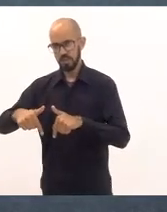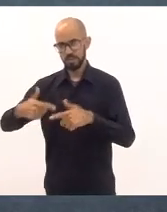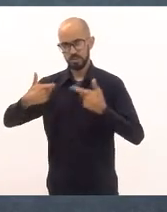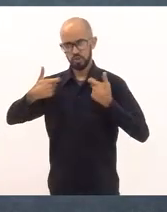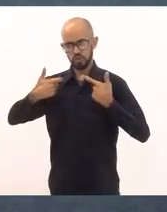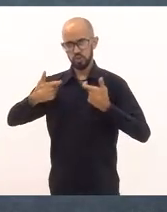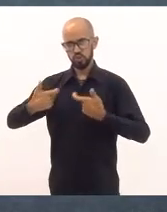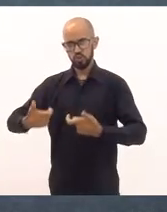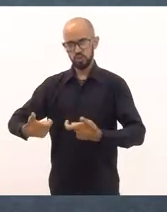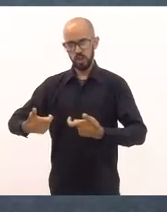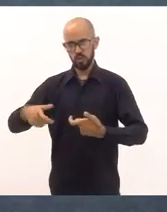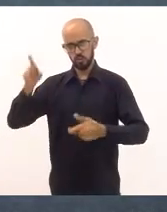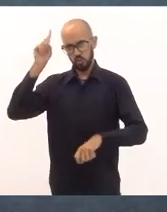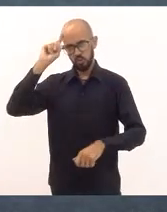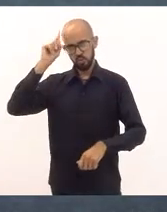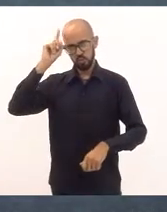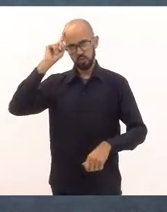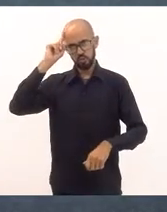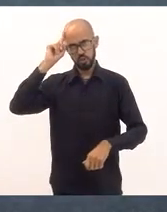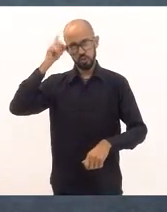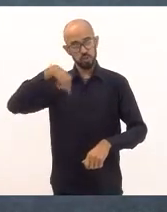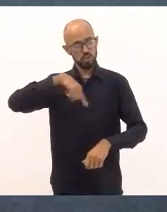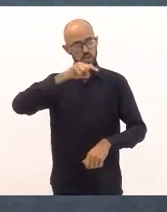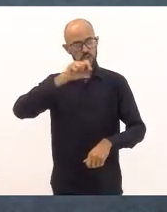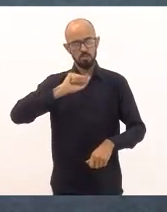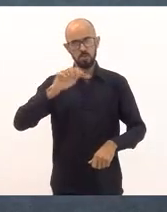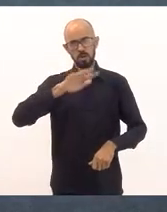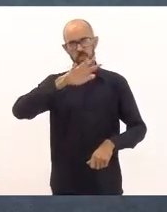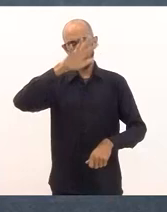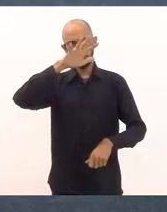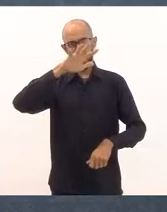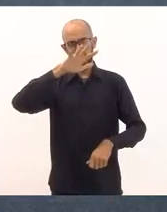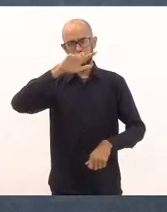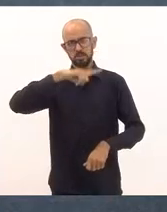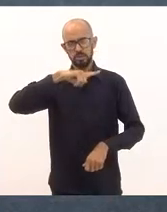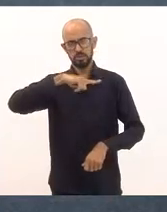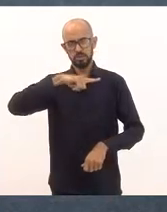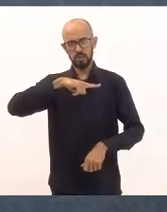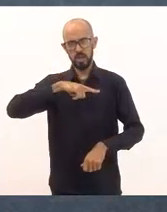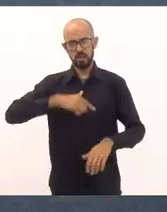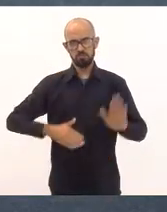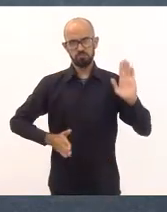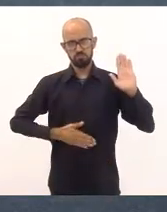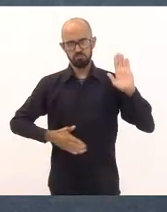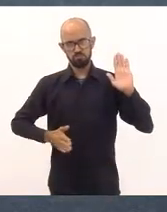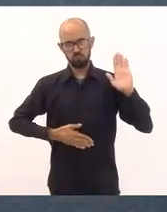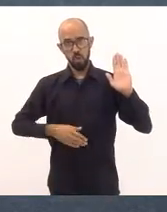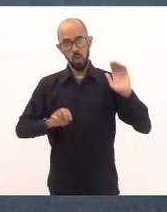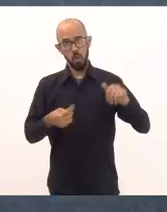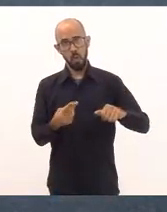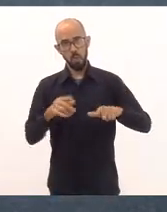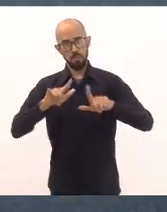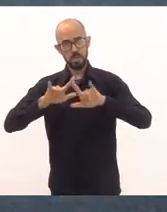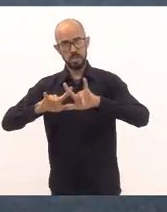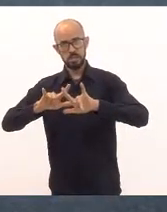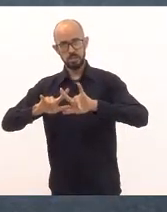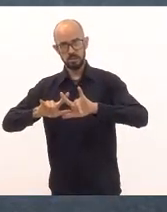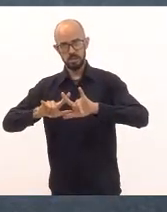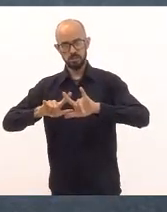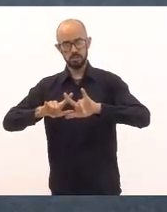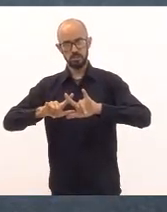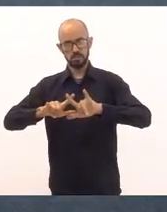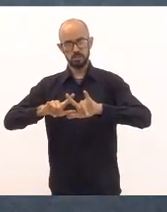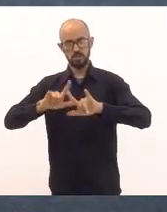tiroteio diário de subir em algumas comunidades dominadas pelo tráfico ou mesmo pela milícia,